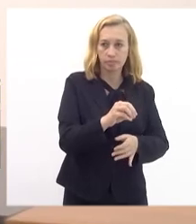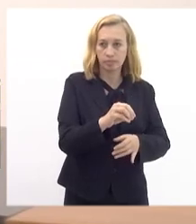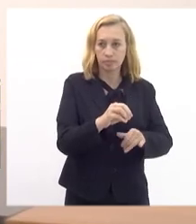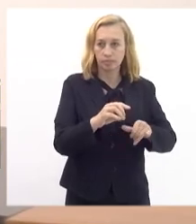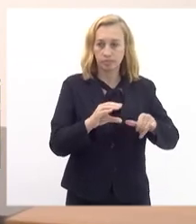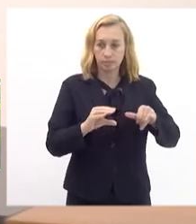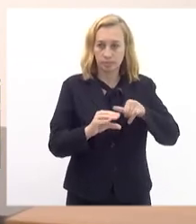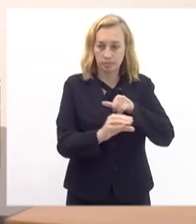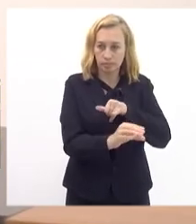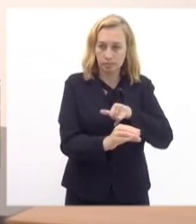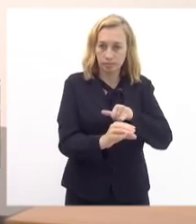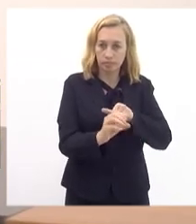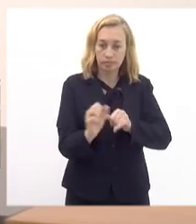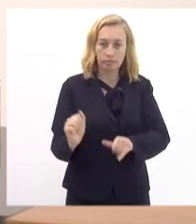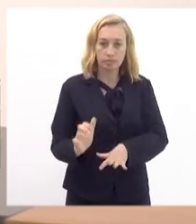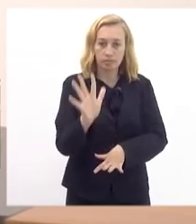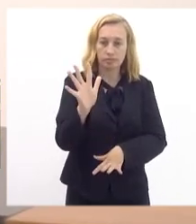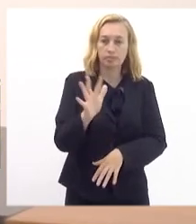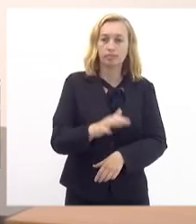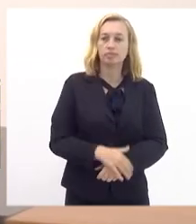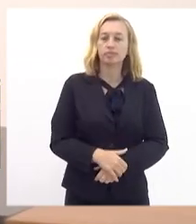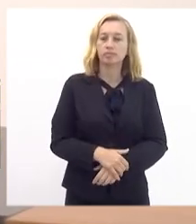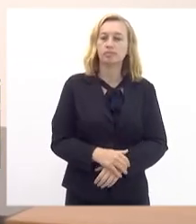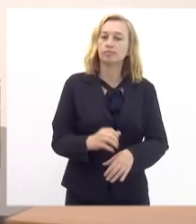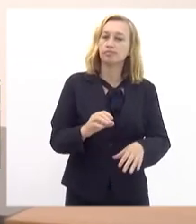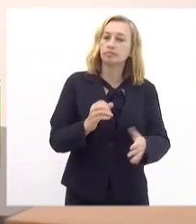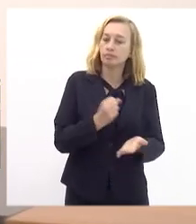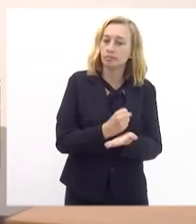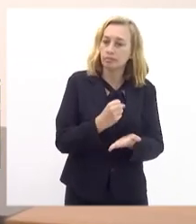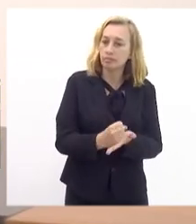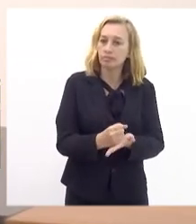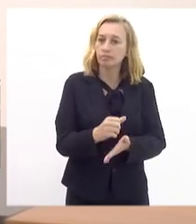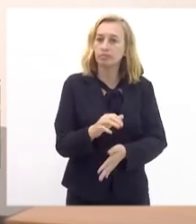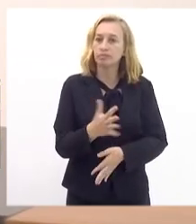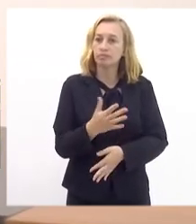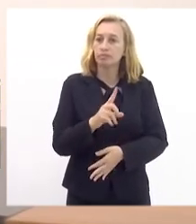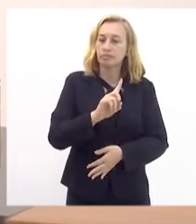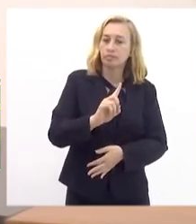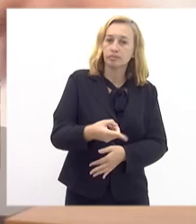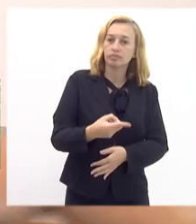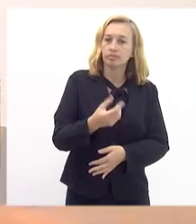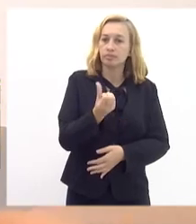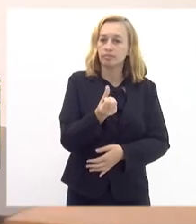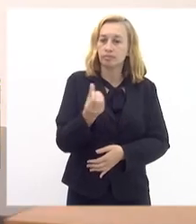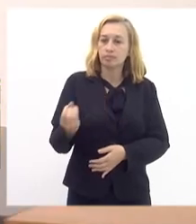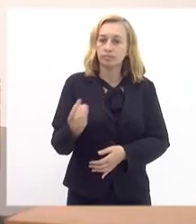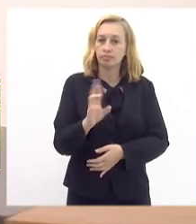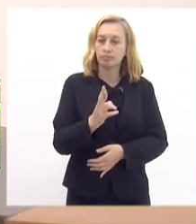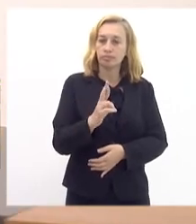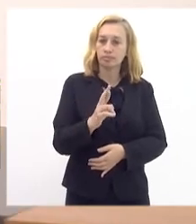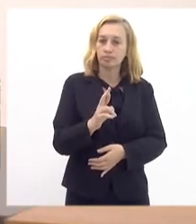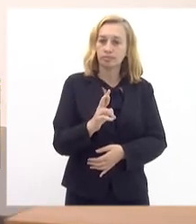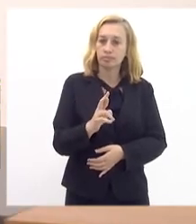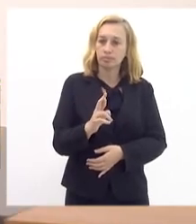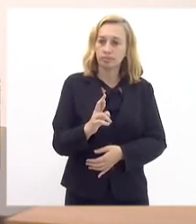extremamente caras elas foram contratadas em média por r$ 1600